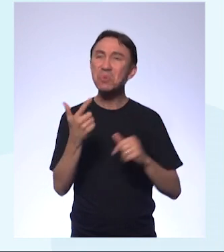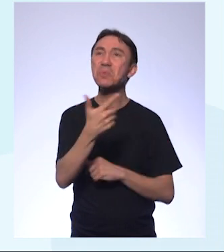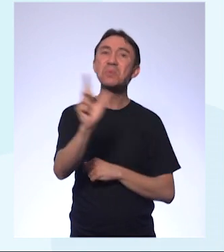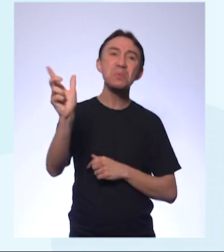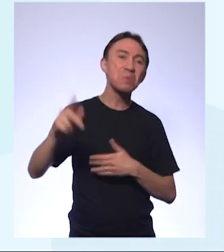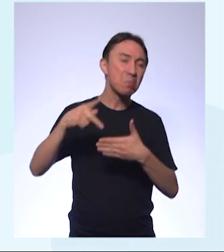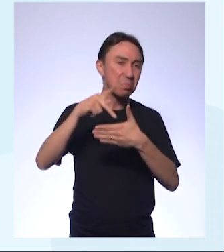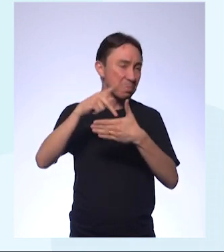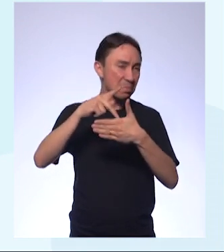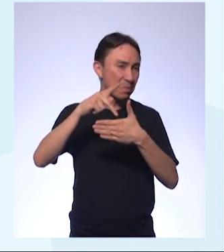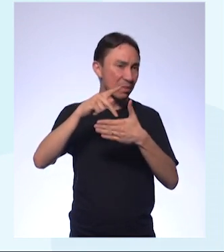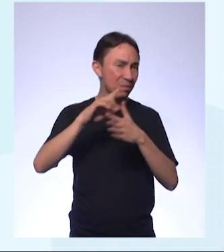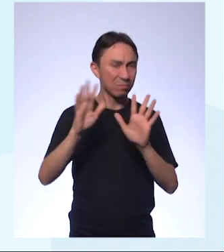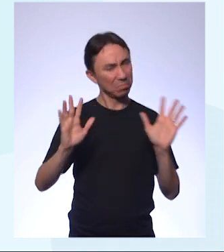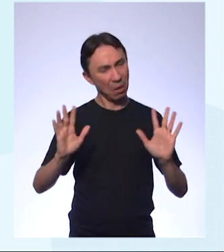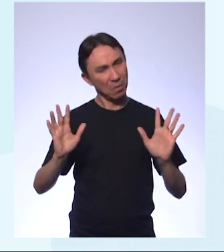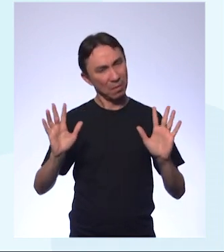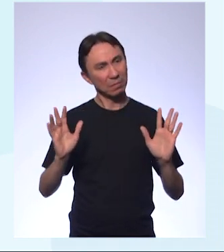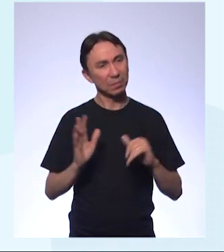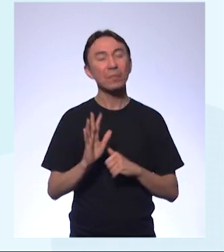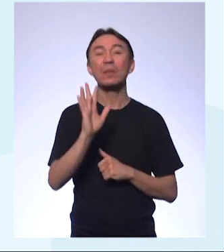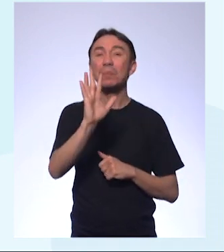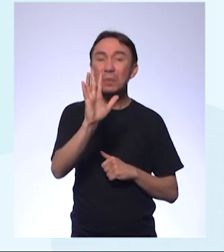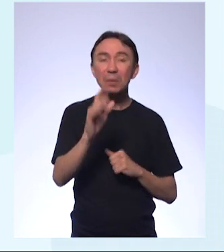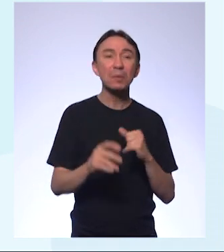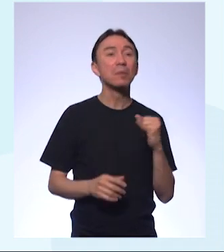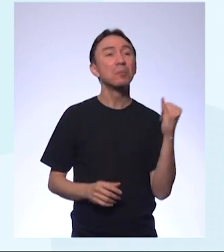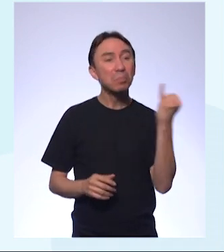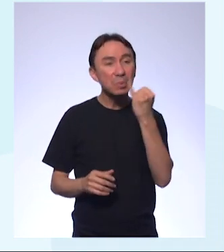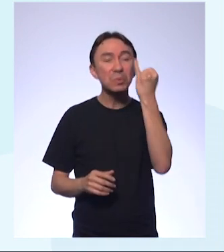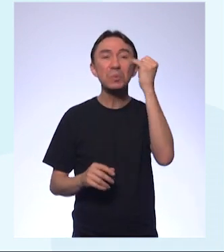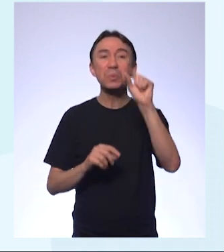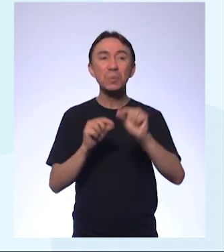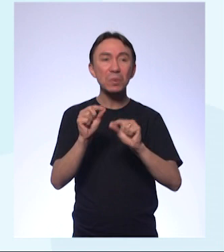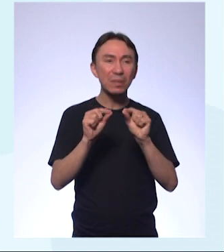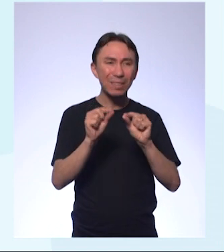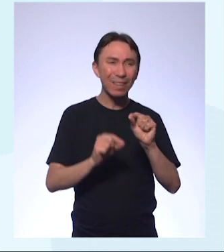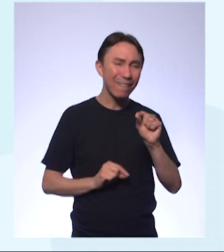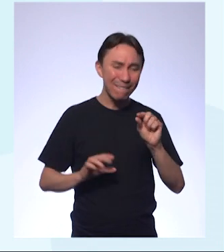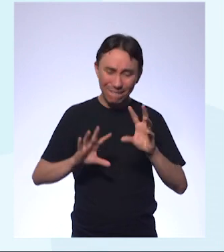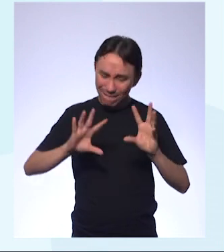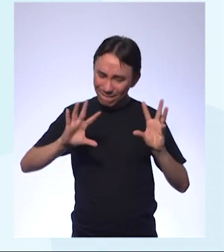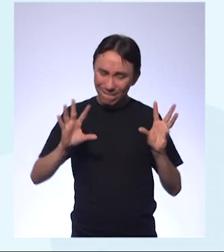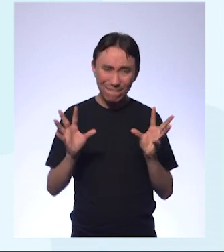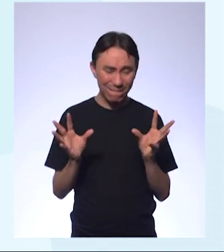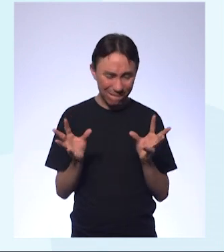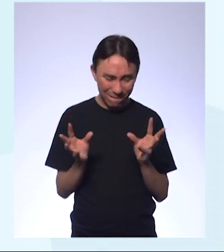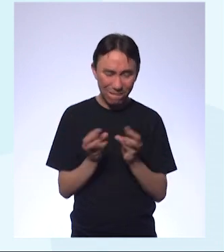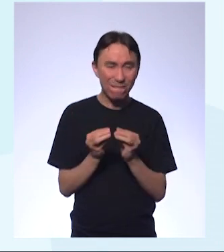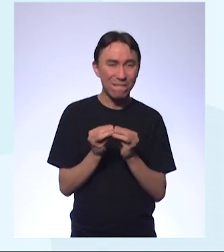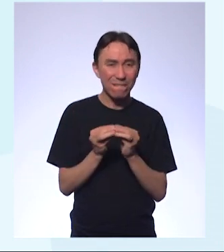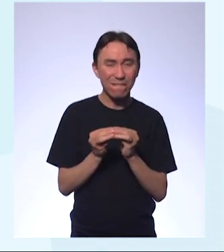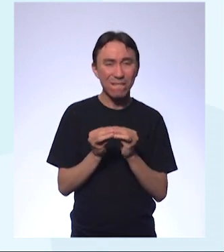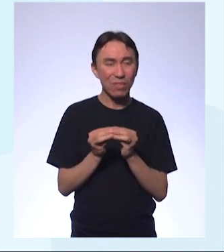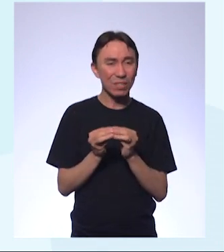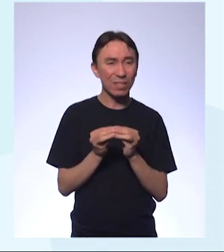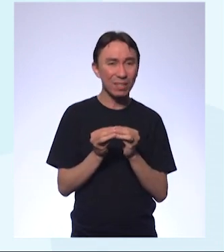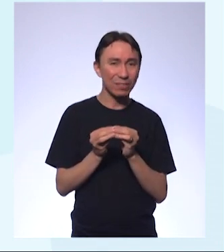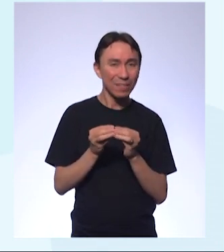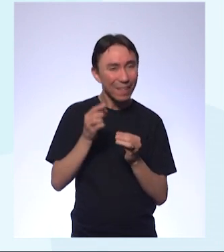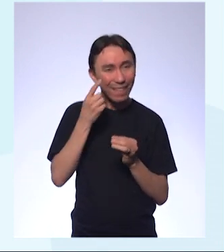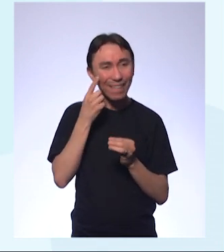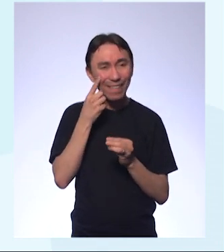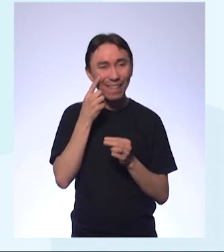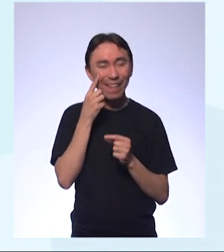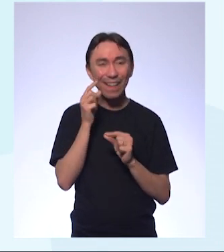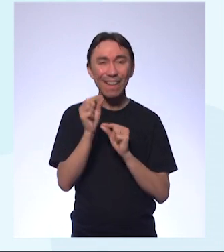ele é extremamente importante, né? É uma área ali bem condensada, então fica bem visível. Ele é extremamente importante